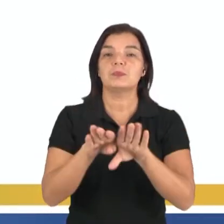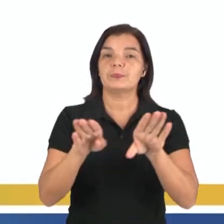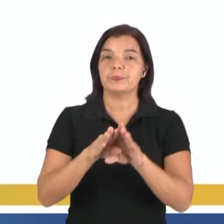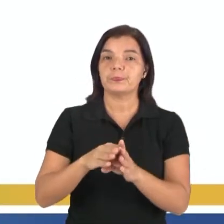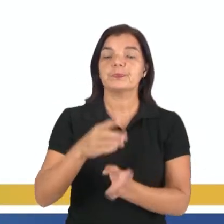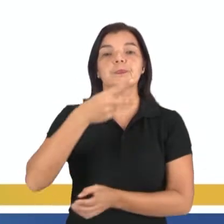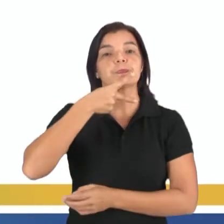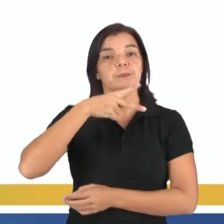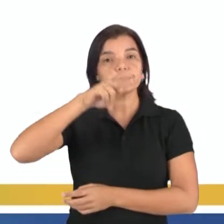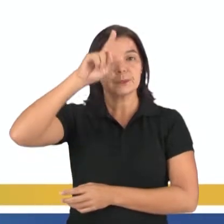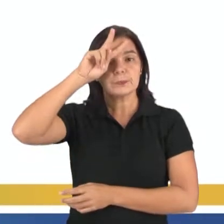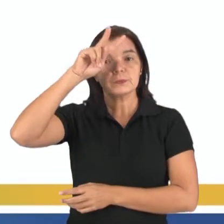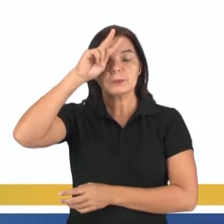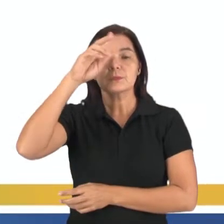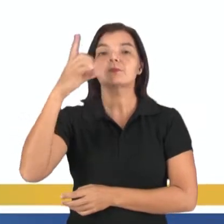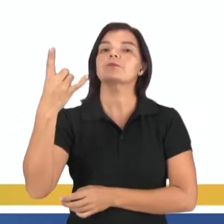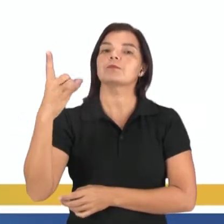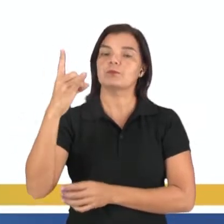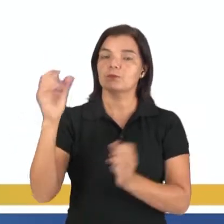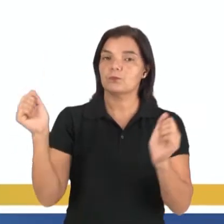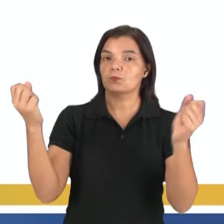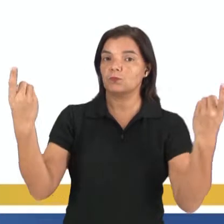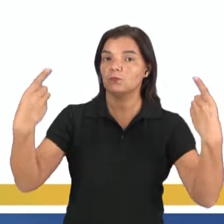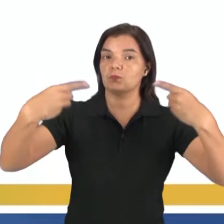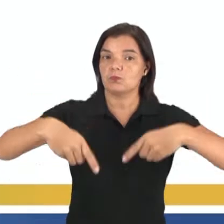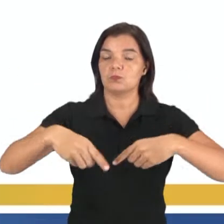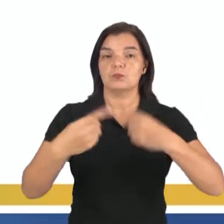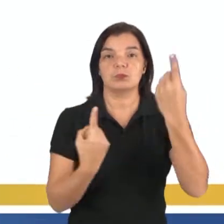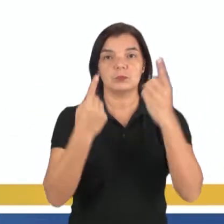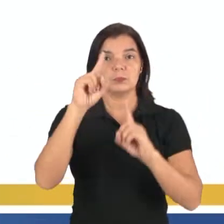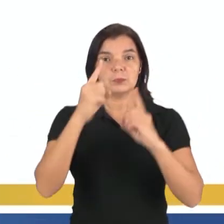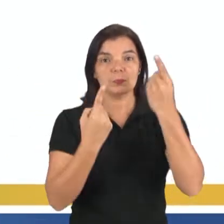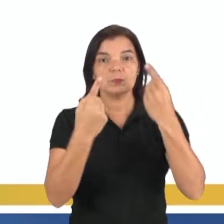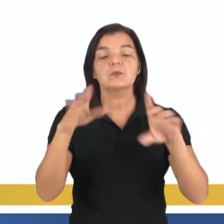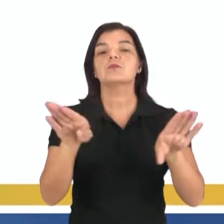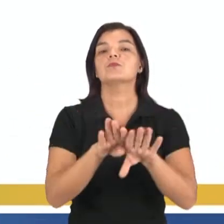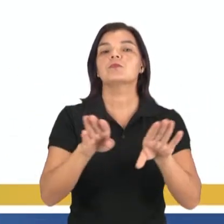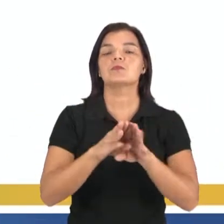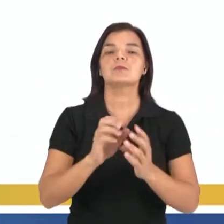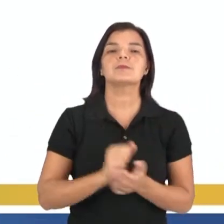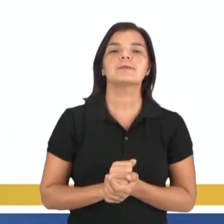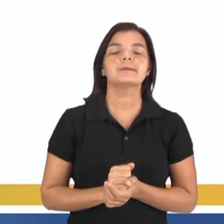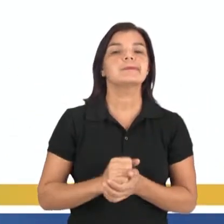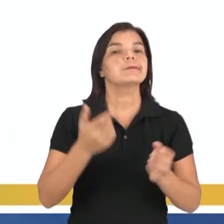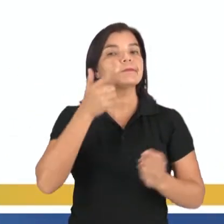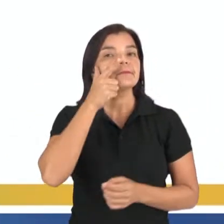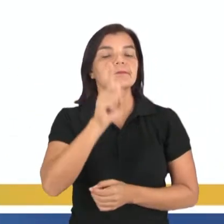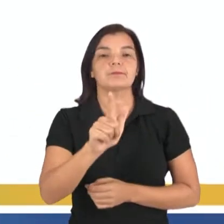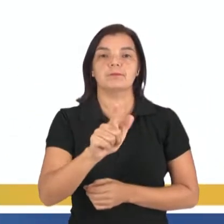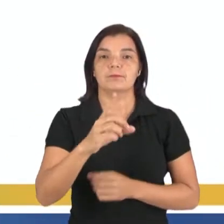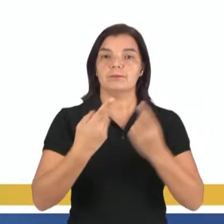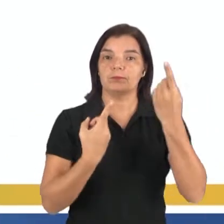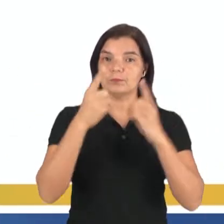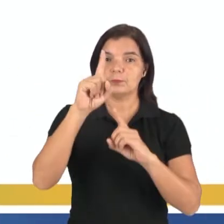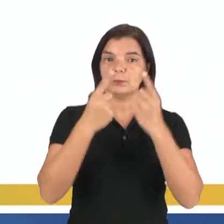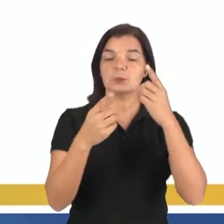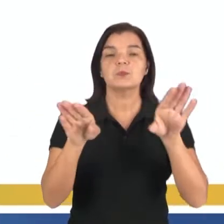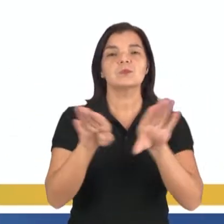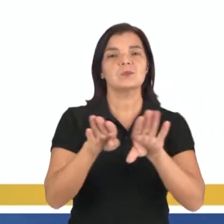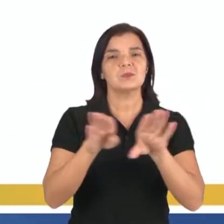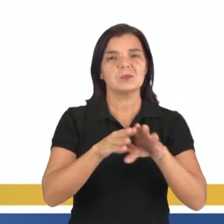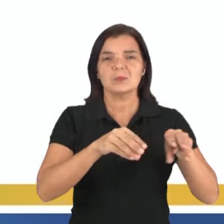vão se juntar contra o Chile, nessa guerra, em que quem vai vencer vai ser o Chile. Era